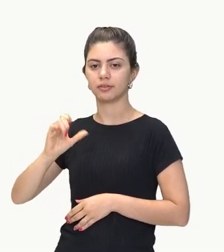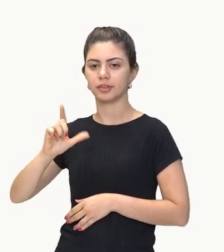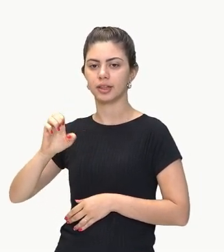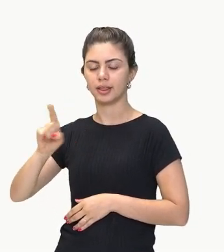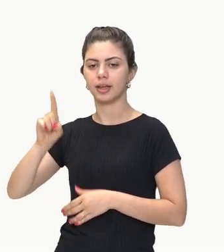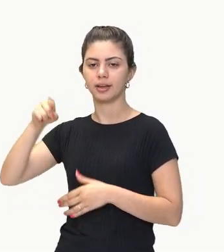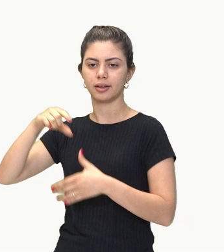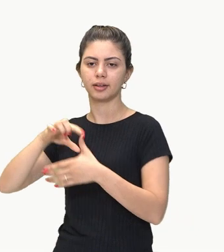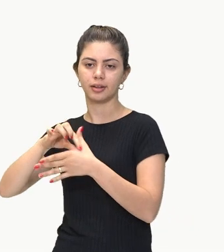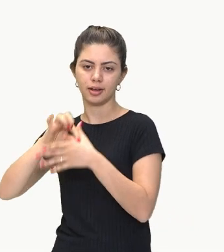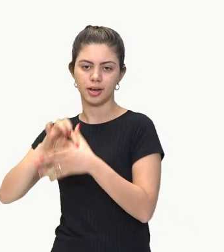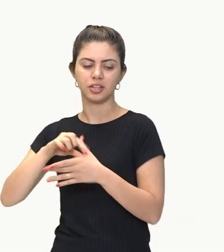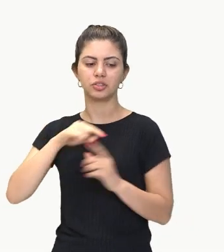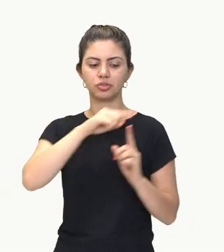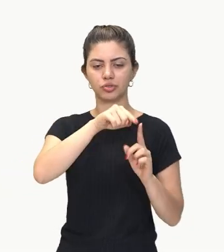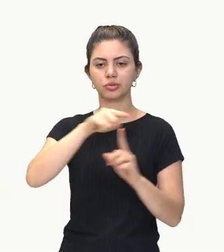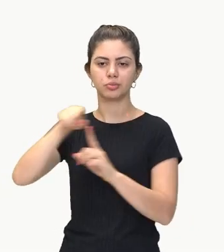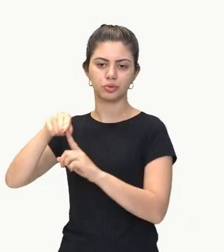custando R$